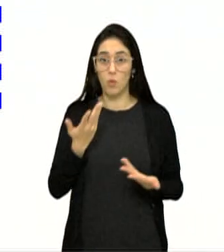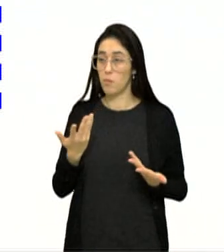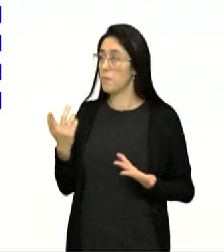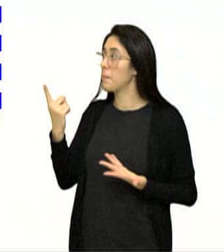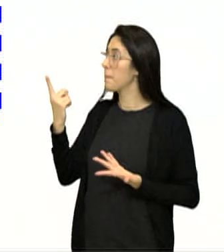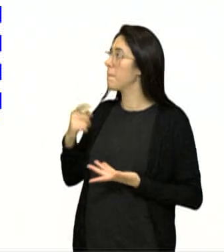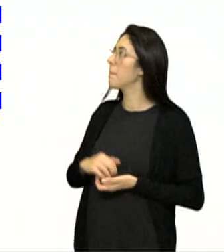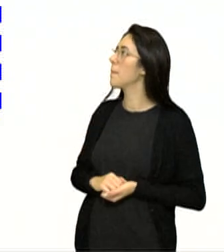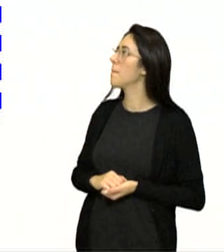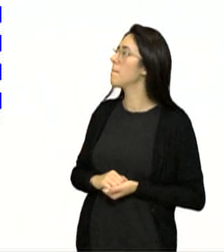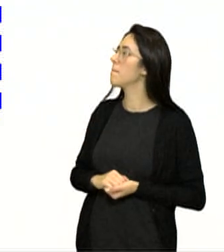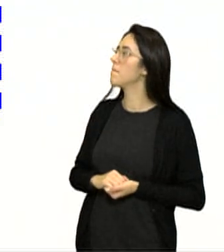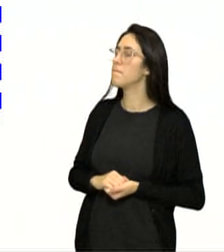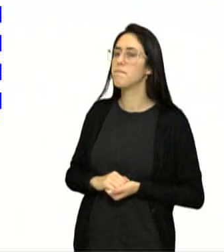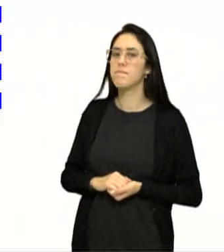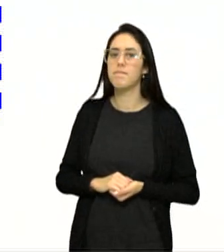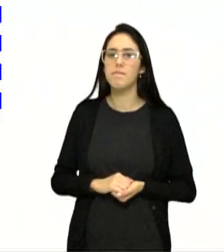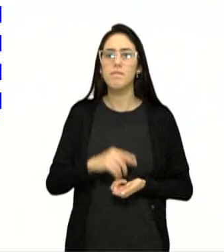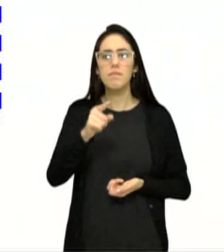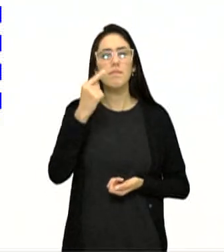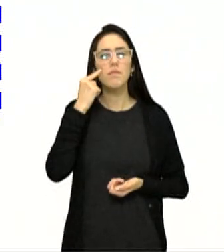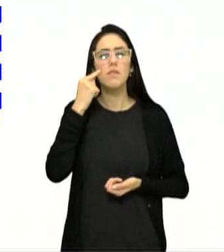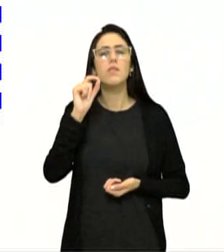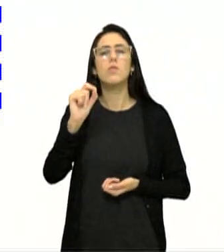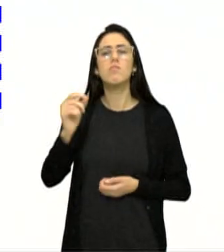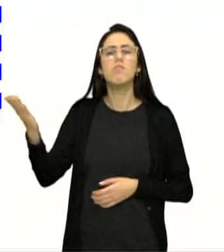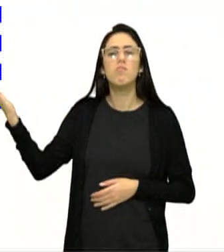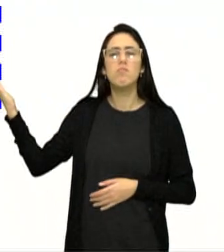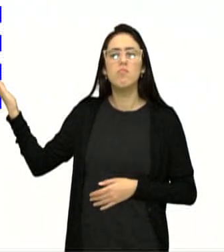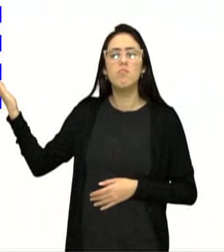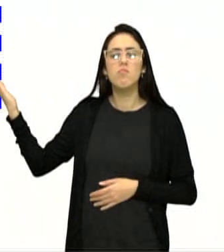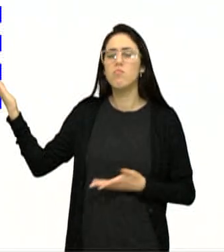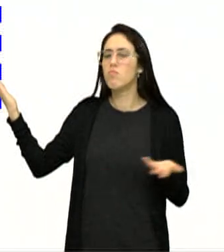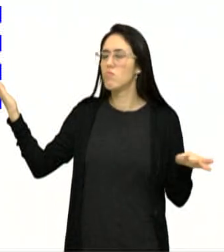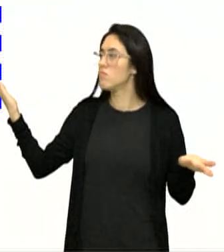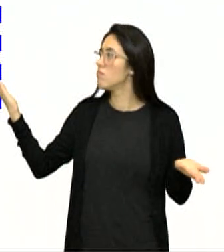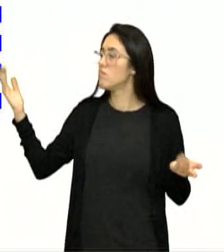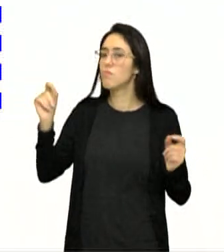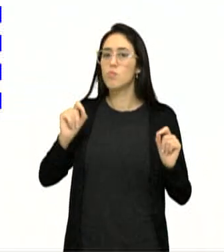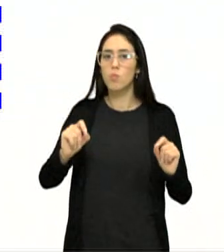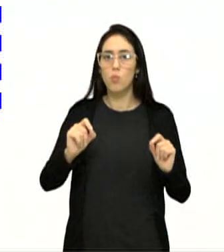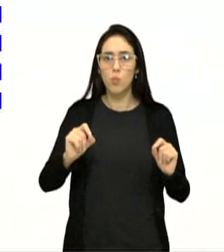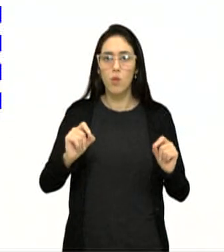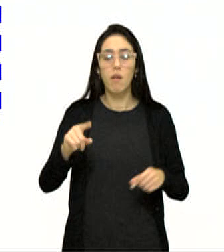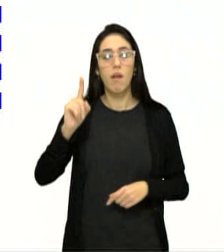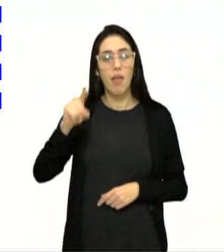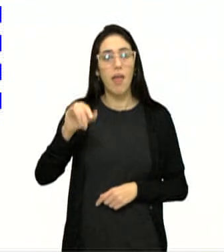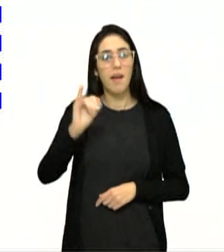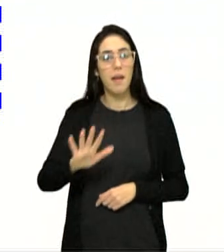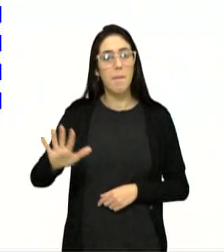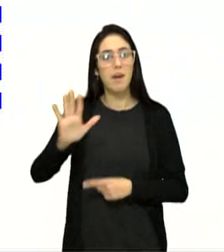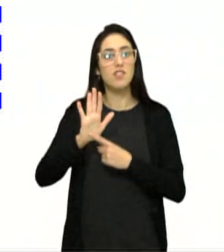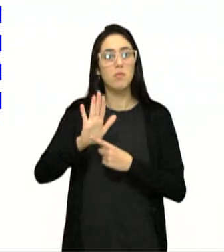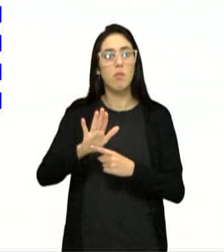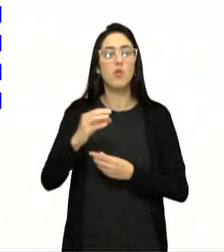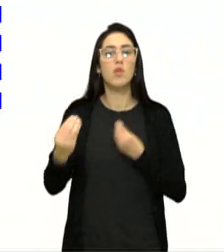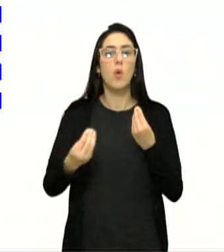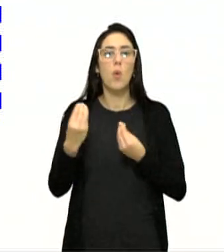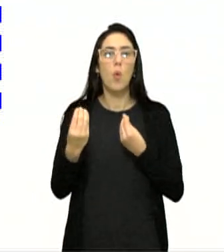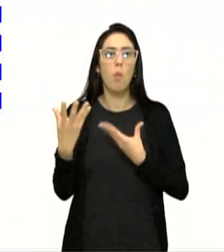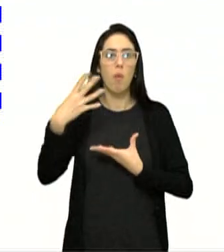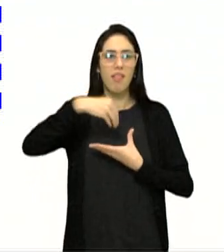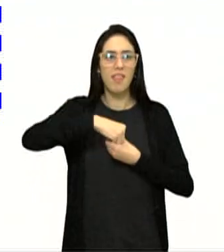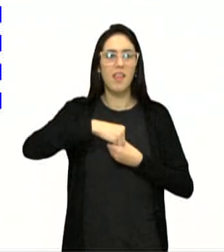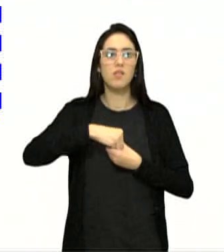gente. O que você observa nos GIFs abaixo? Isso mesmo, o esquema representa os nossos processos de divisão celular,